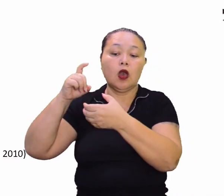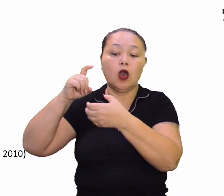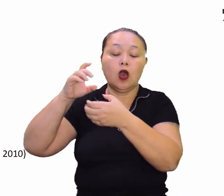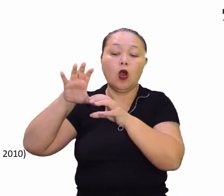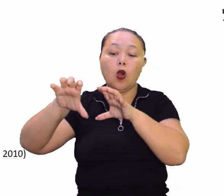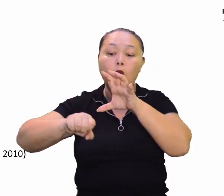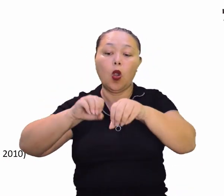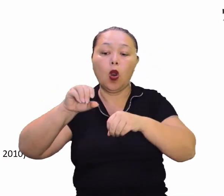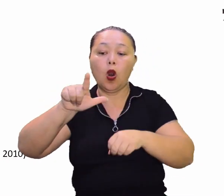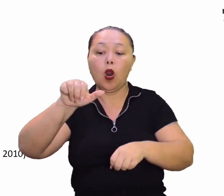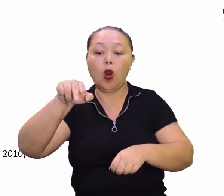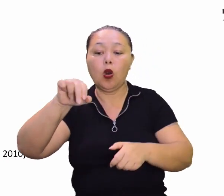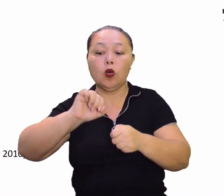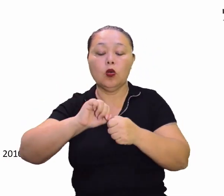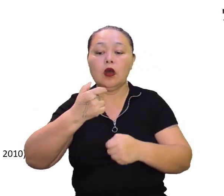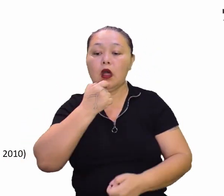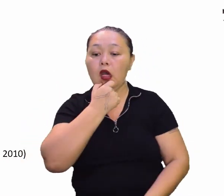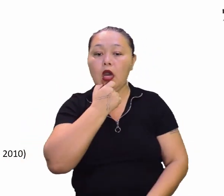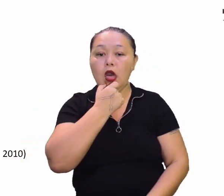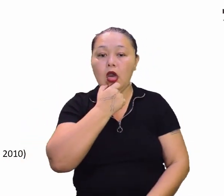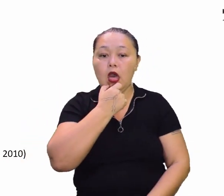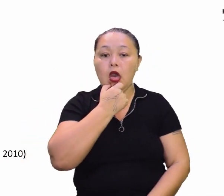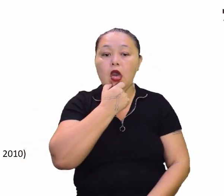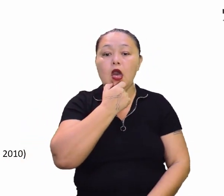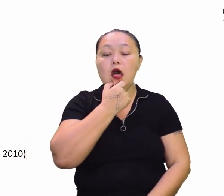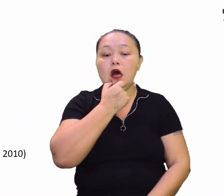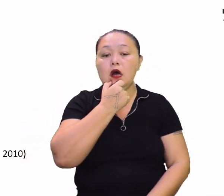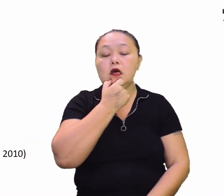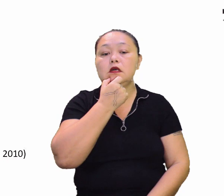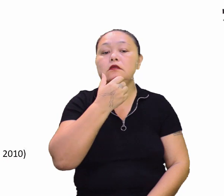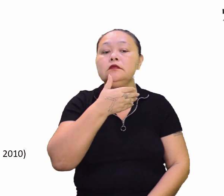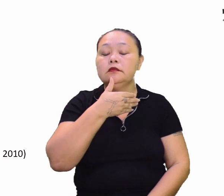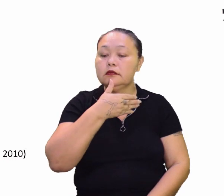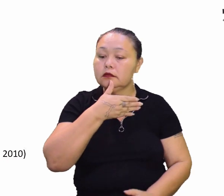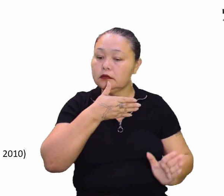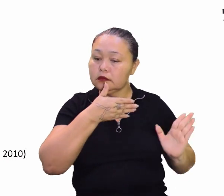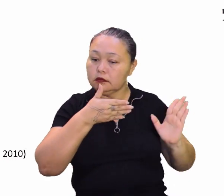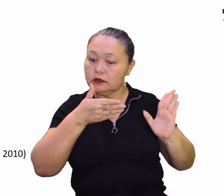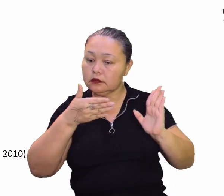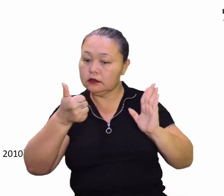inglesa. E ela foi colônia durante